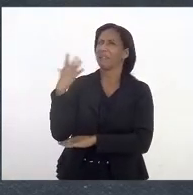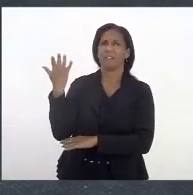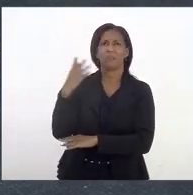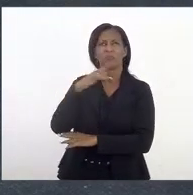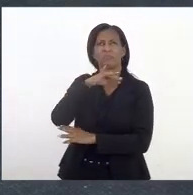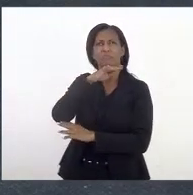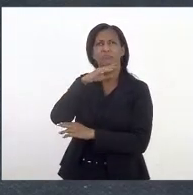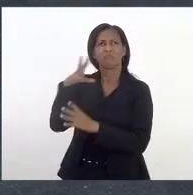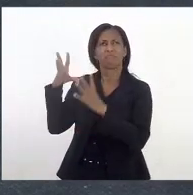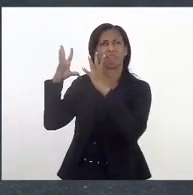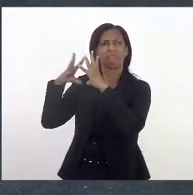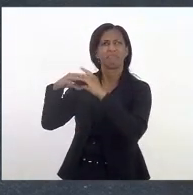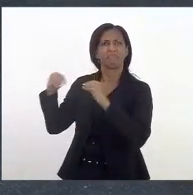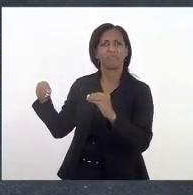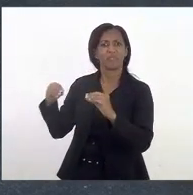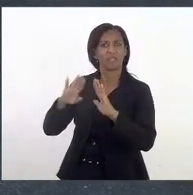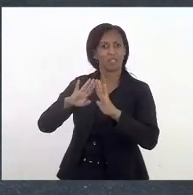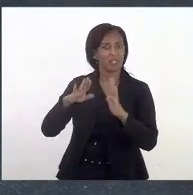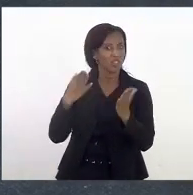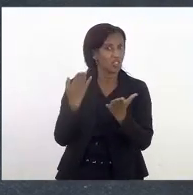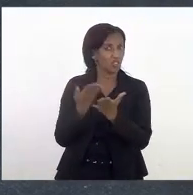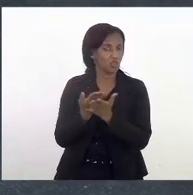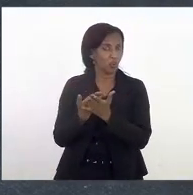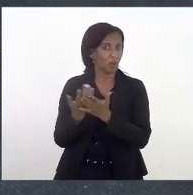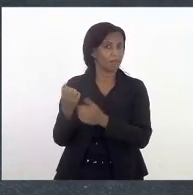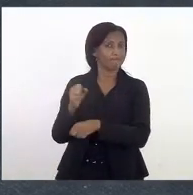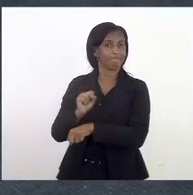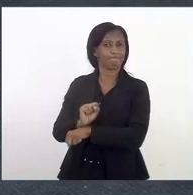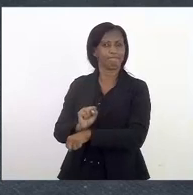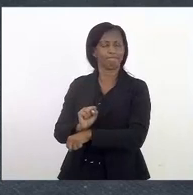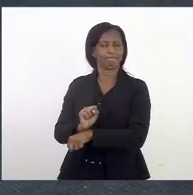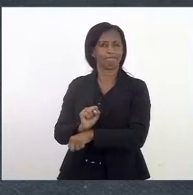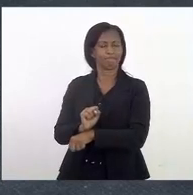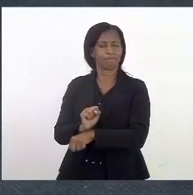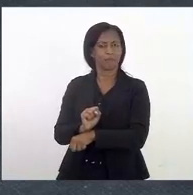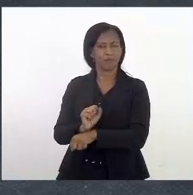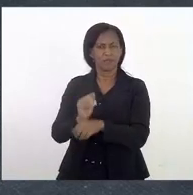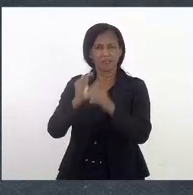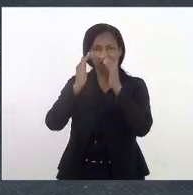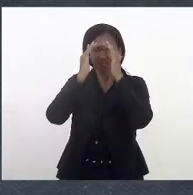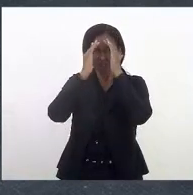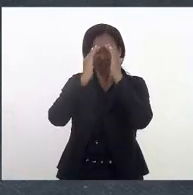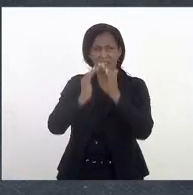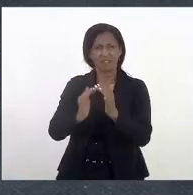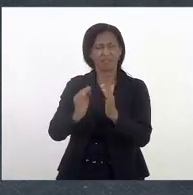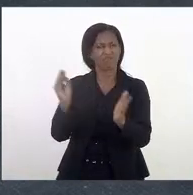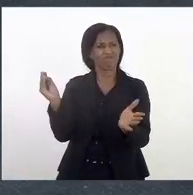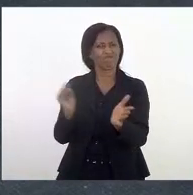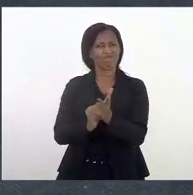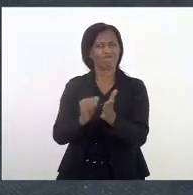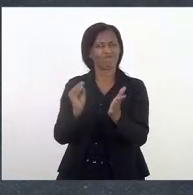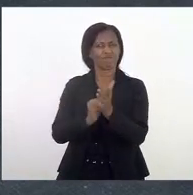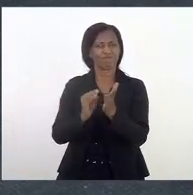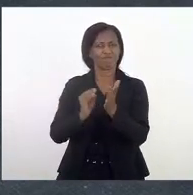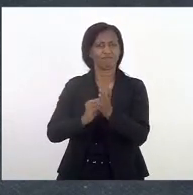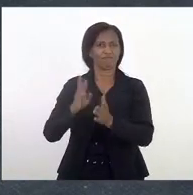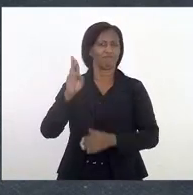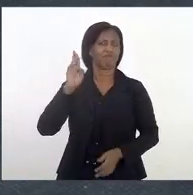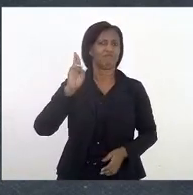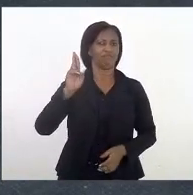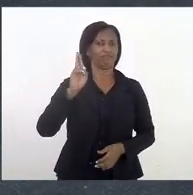e as escolas não funcionaram que não diz respeito profundo a lei de responsabilidade